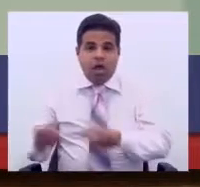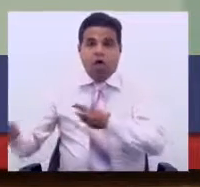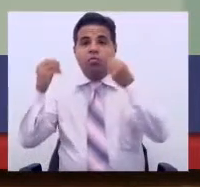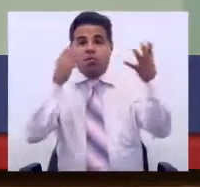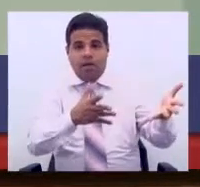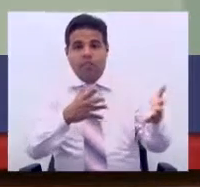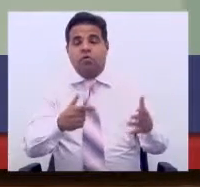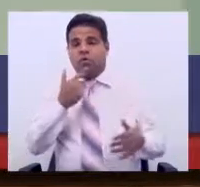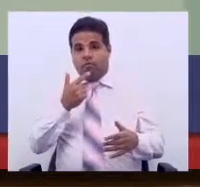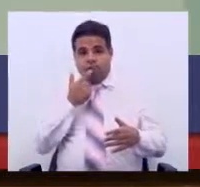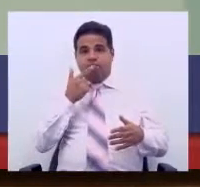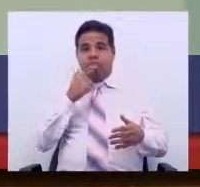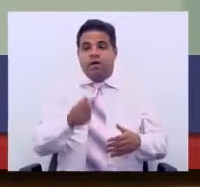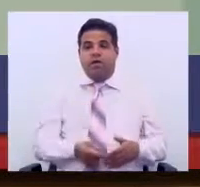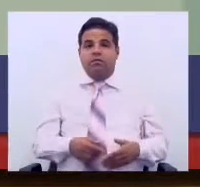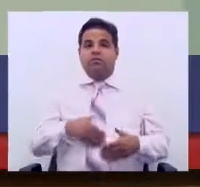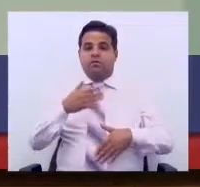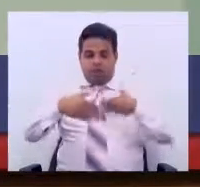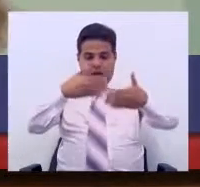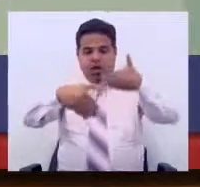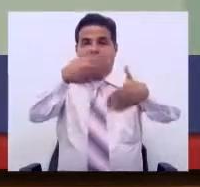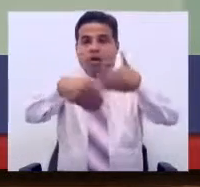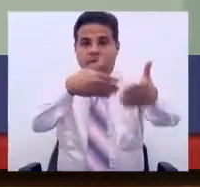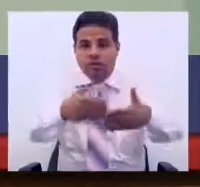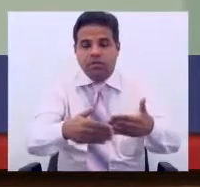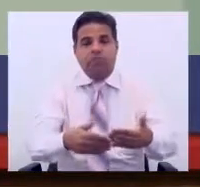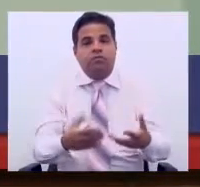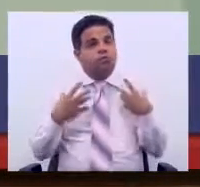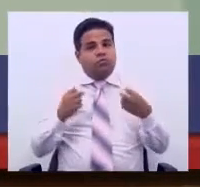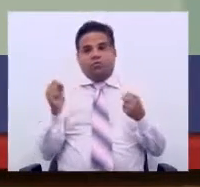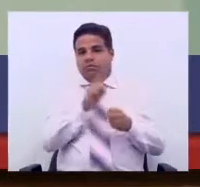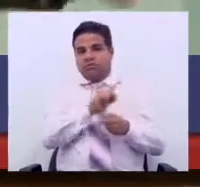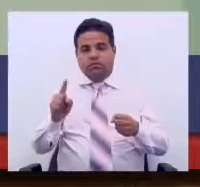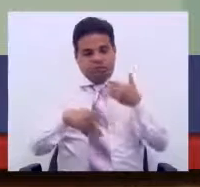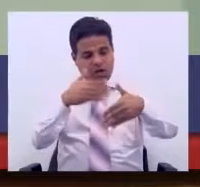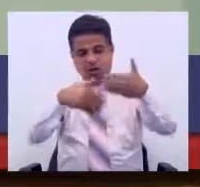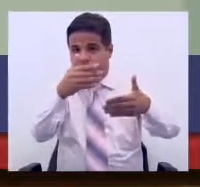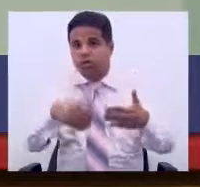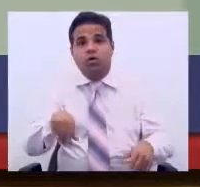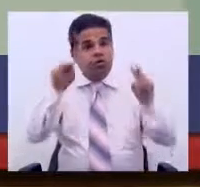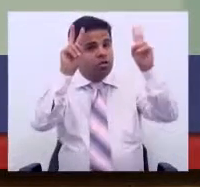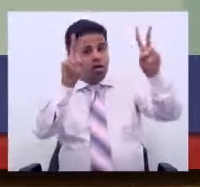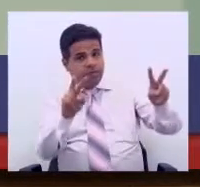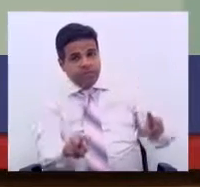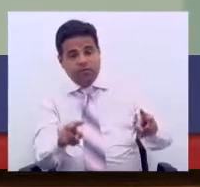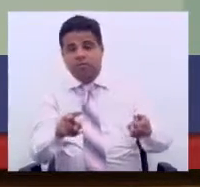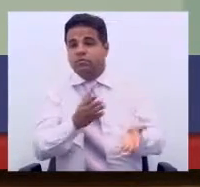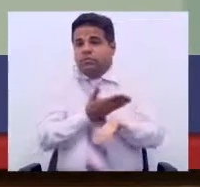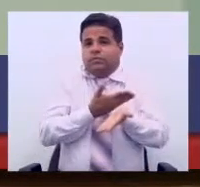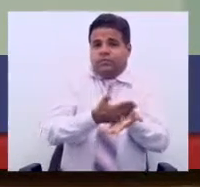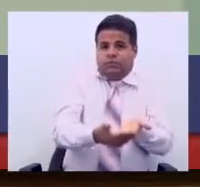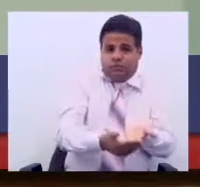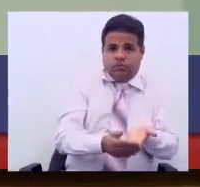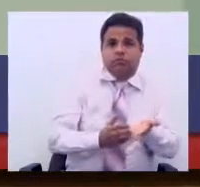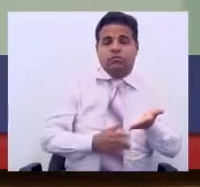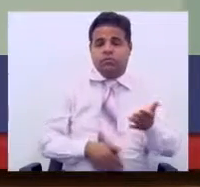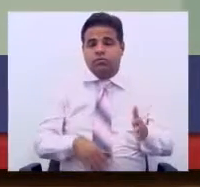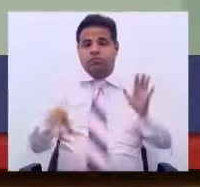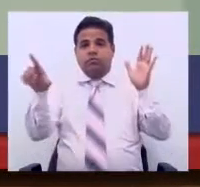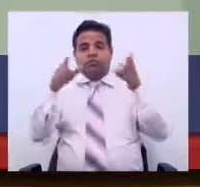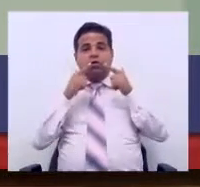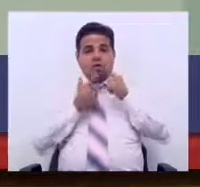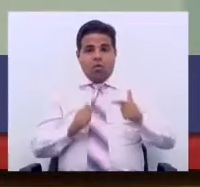quando eu falo que nós demos uma barrigada, foi rejeitado a deliberação. Então, o Legislativo Guarulhense deu uma barrigada no